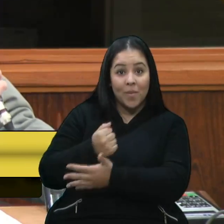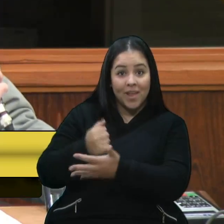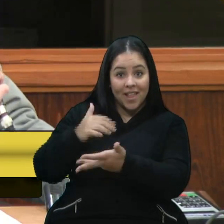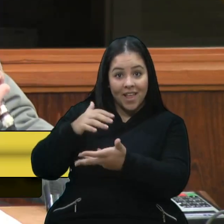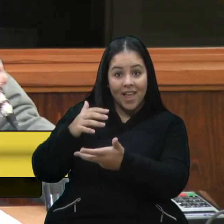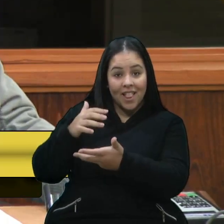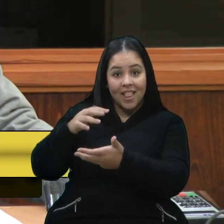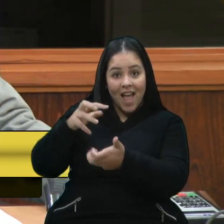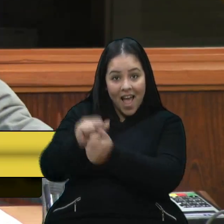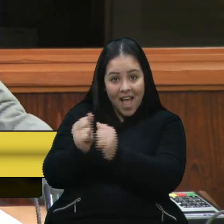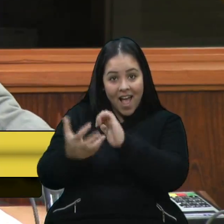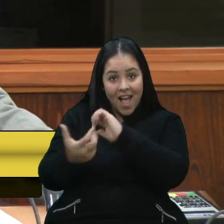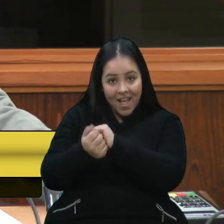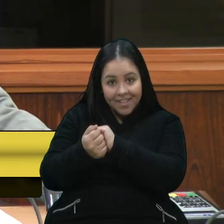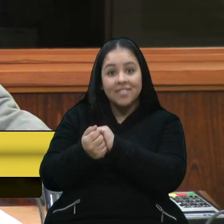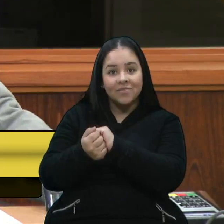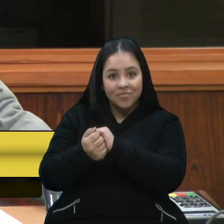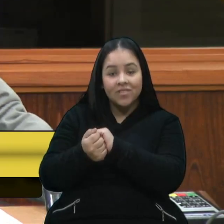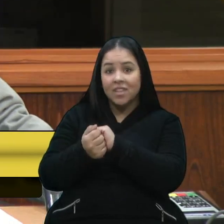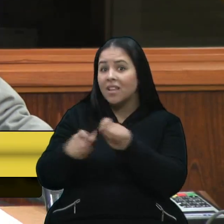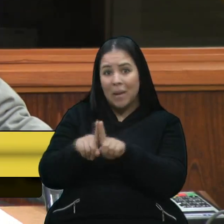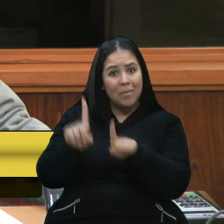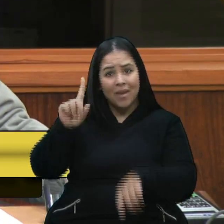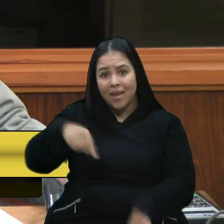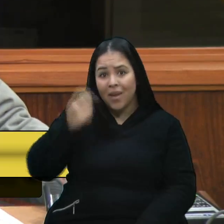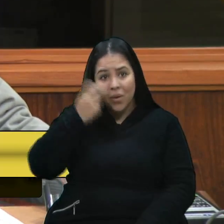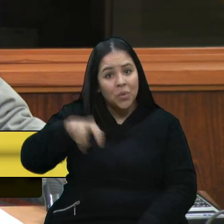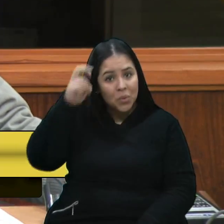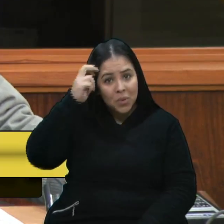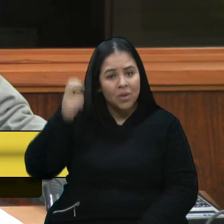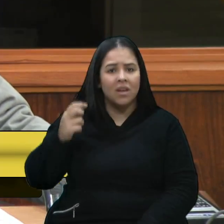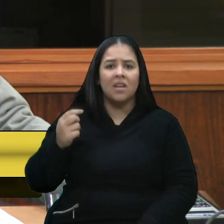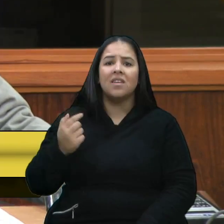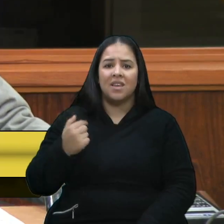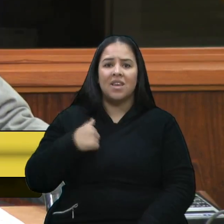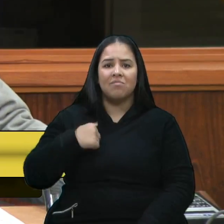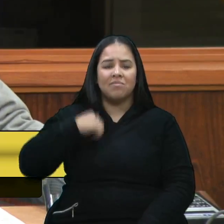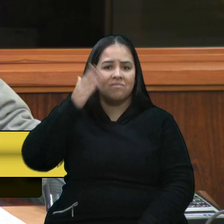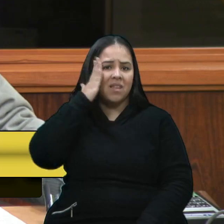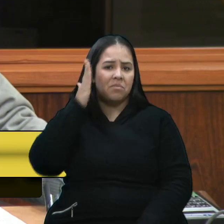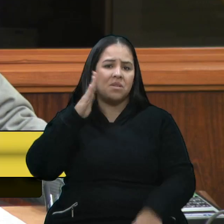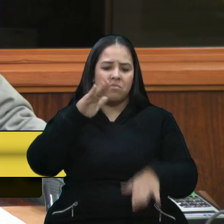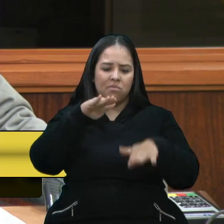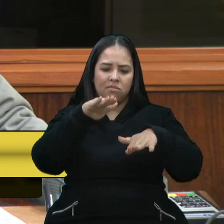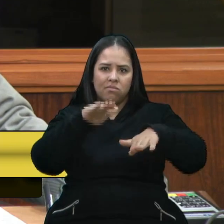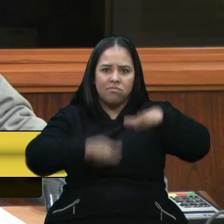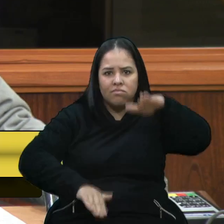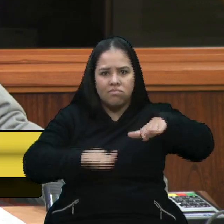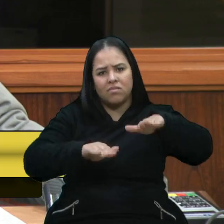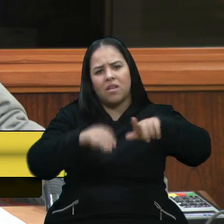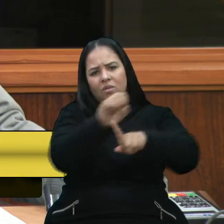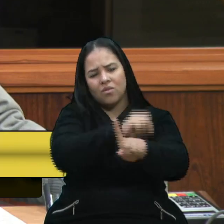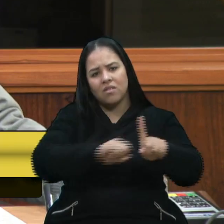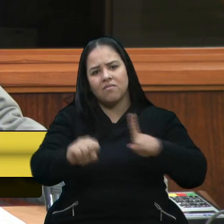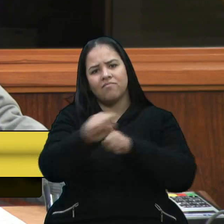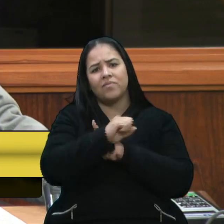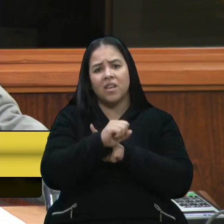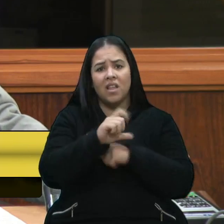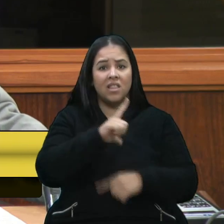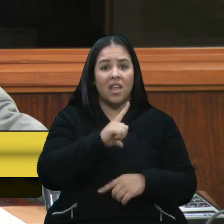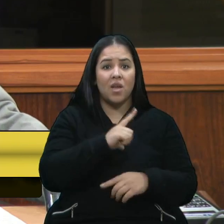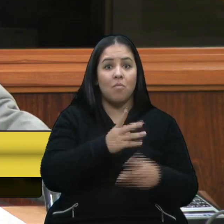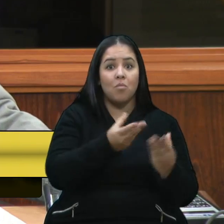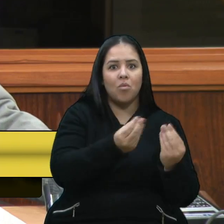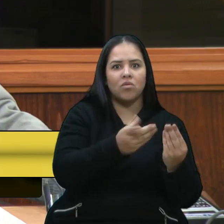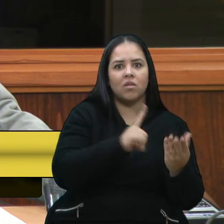cultura. Então, eu prezo muito a desigualdade social. É privilégios para muito e muitos que não têm acesso à